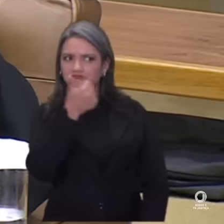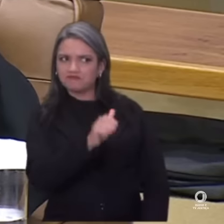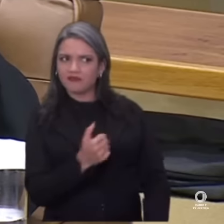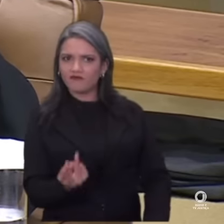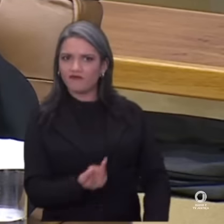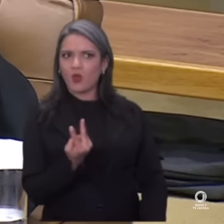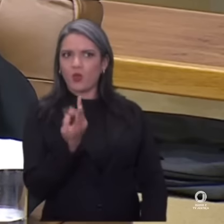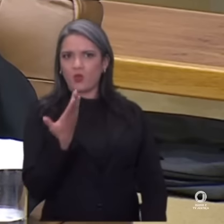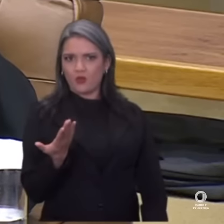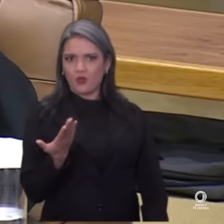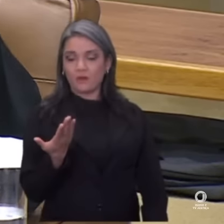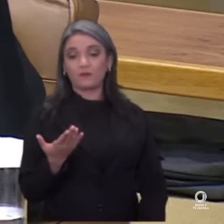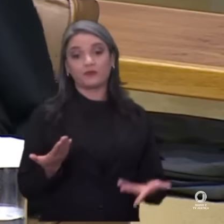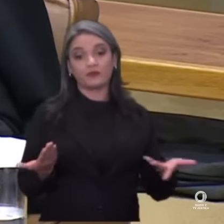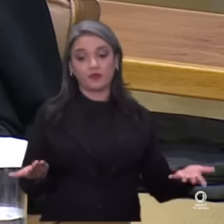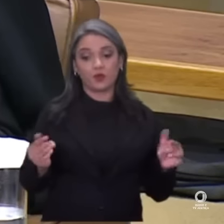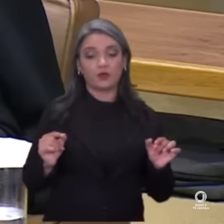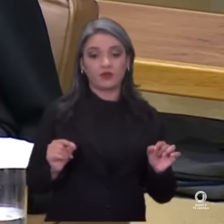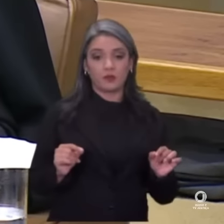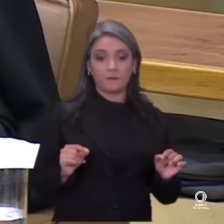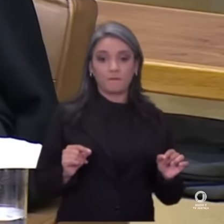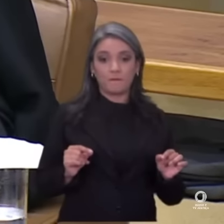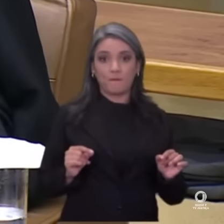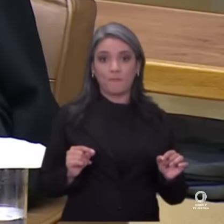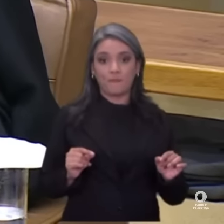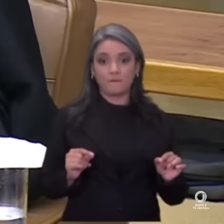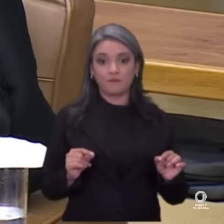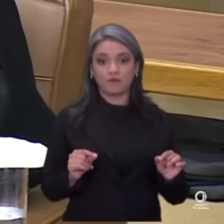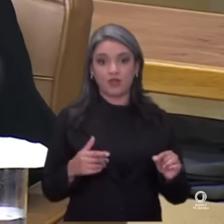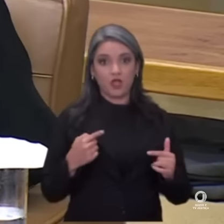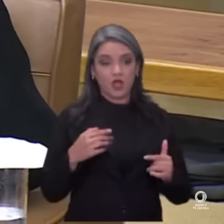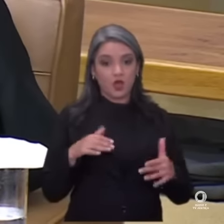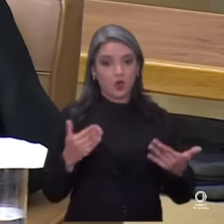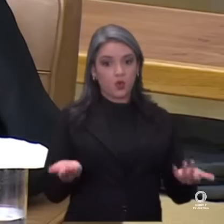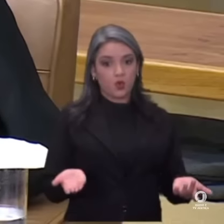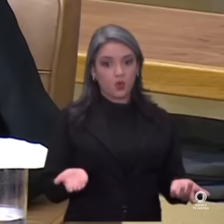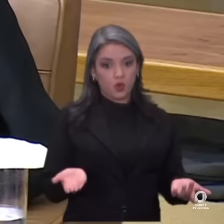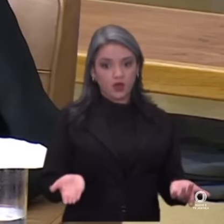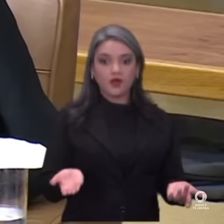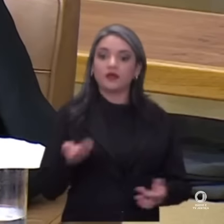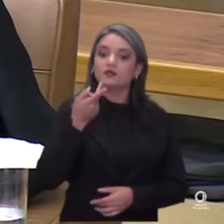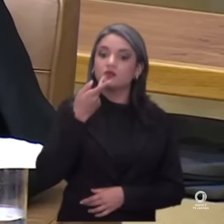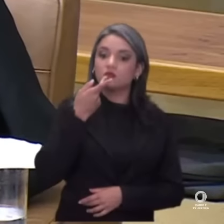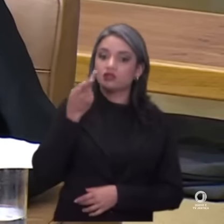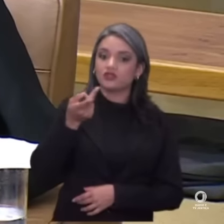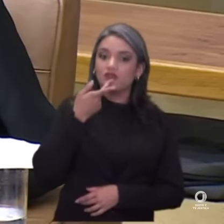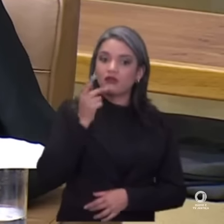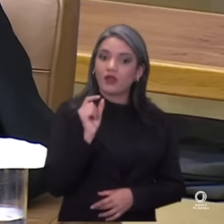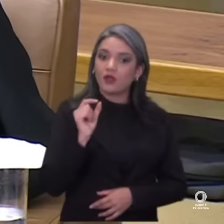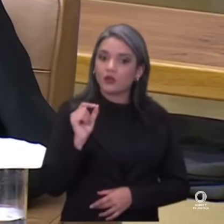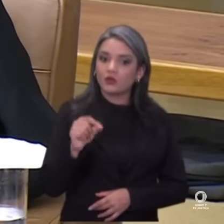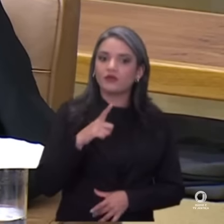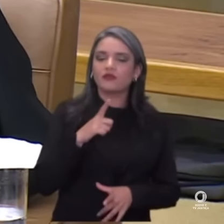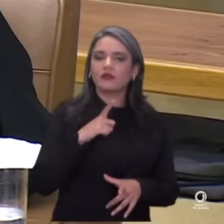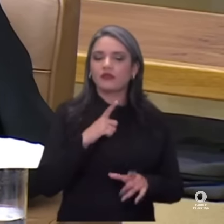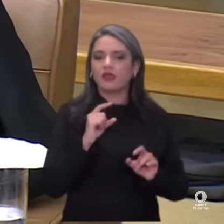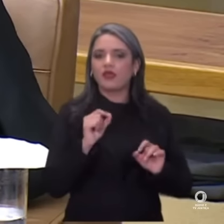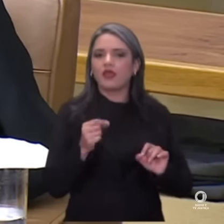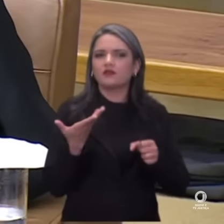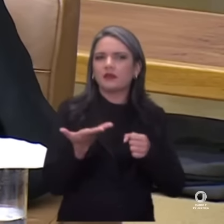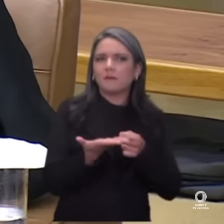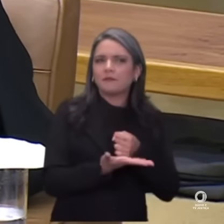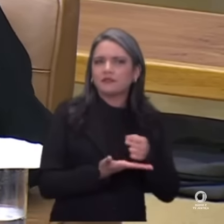E, portanto, quando nós sustentamos uma incidência de uma principiologia axiológica